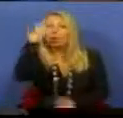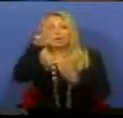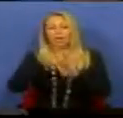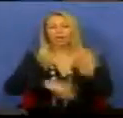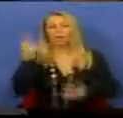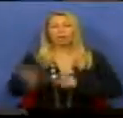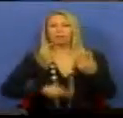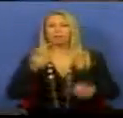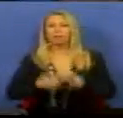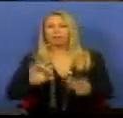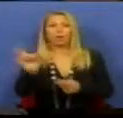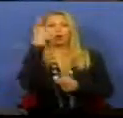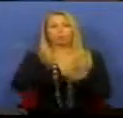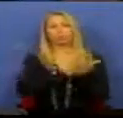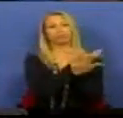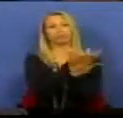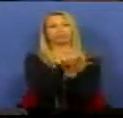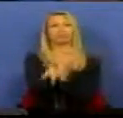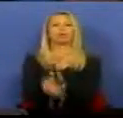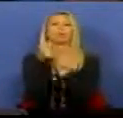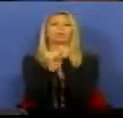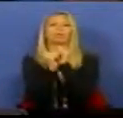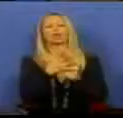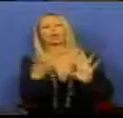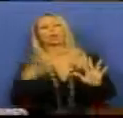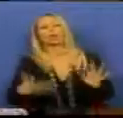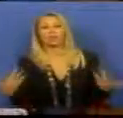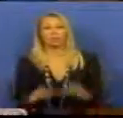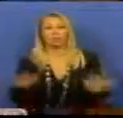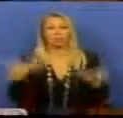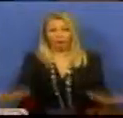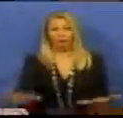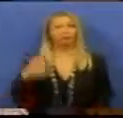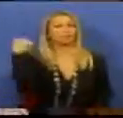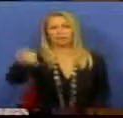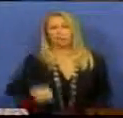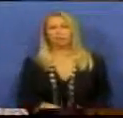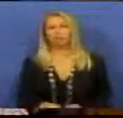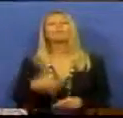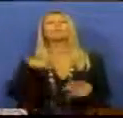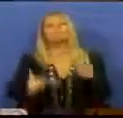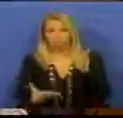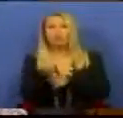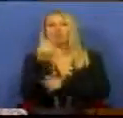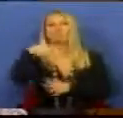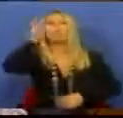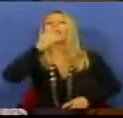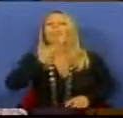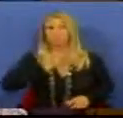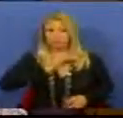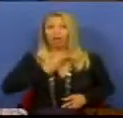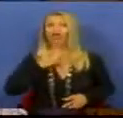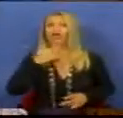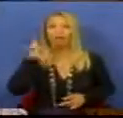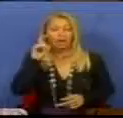de avaliação e não a multiplicação de papéis e burocracias que atualmente existe? Não. Obteve o PSD a garantia de que a avaliação